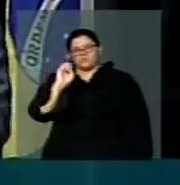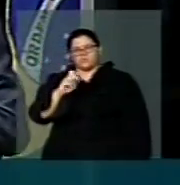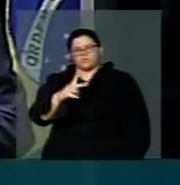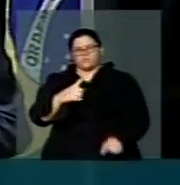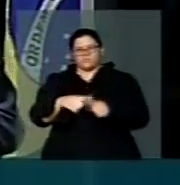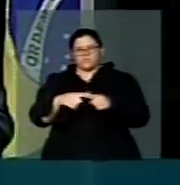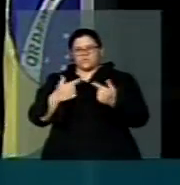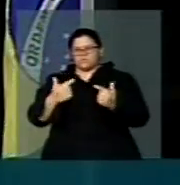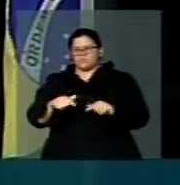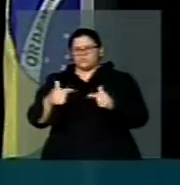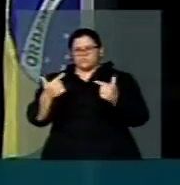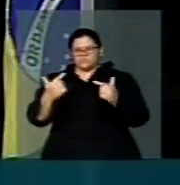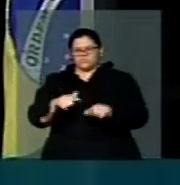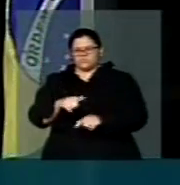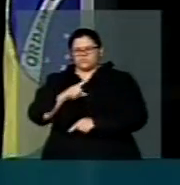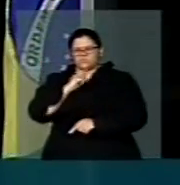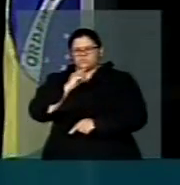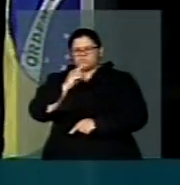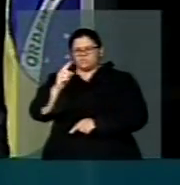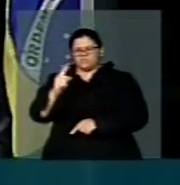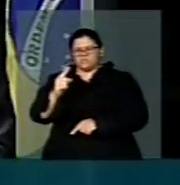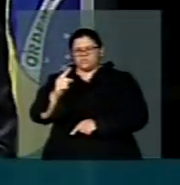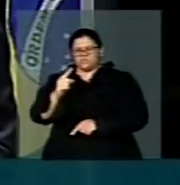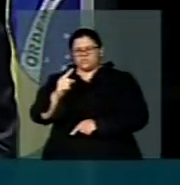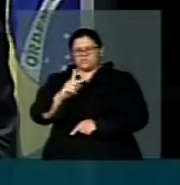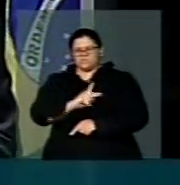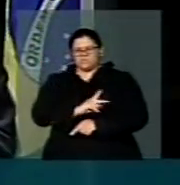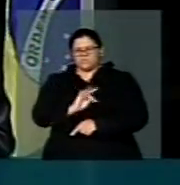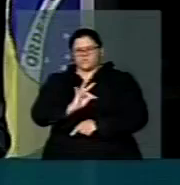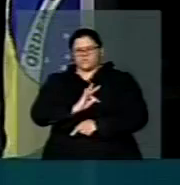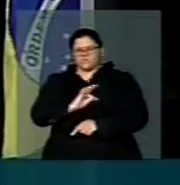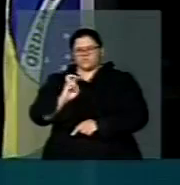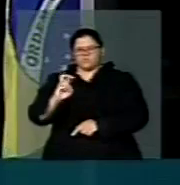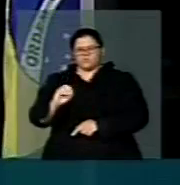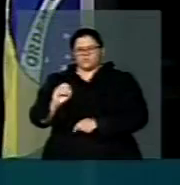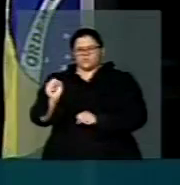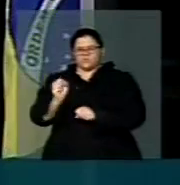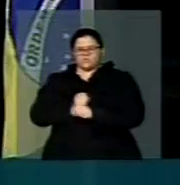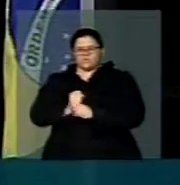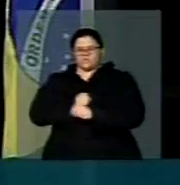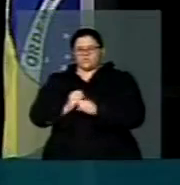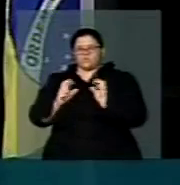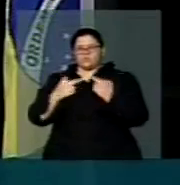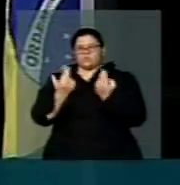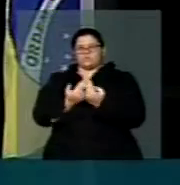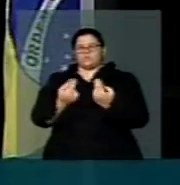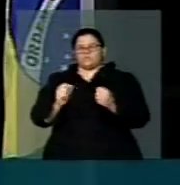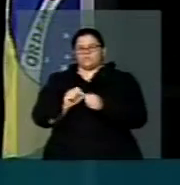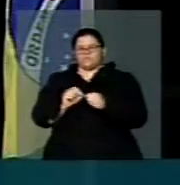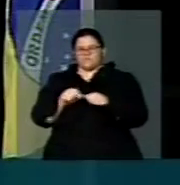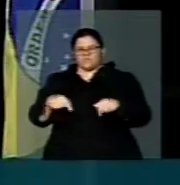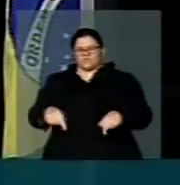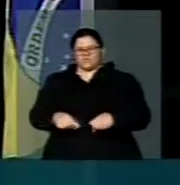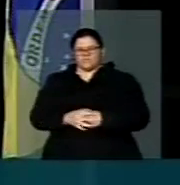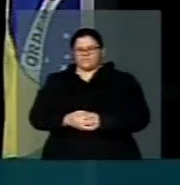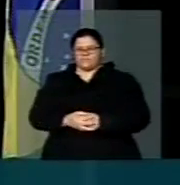do PT nos 50 anos da Rede Globo, na sessão presidida pelo presidente Eduardo